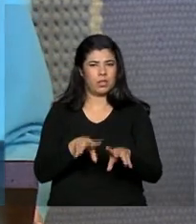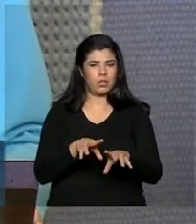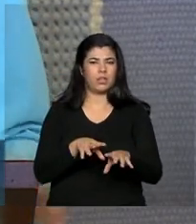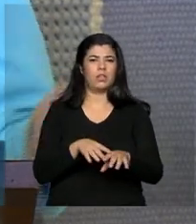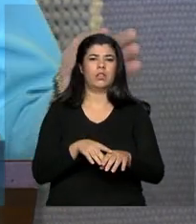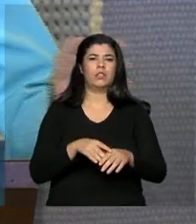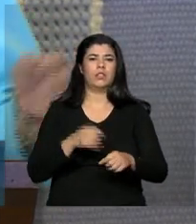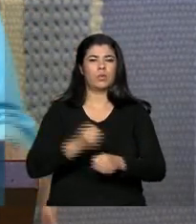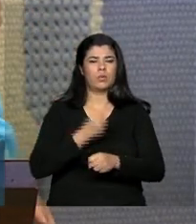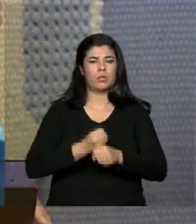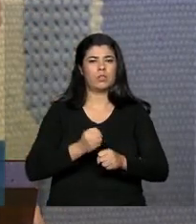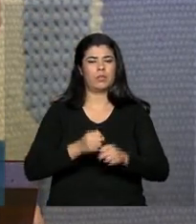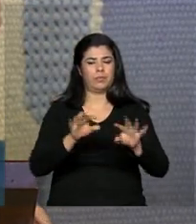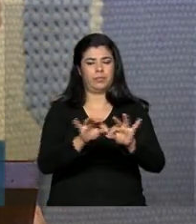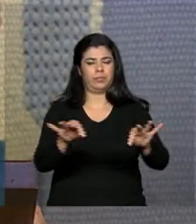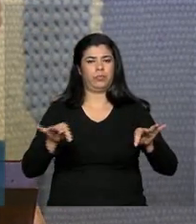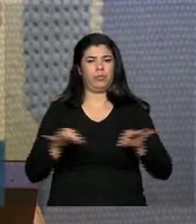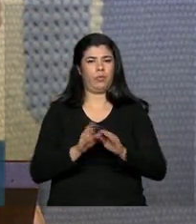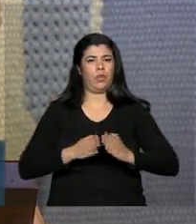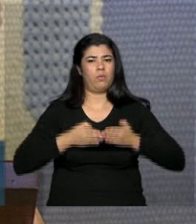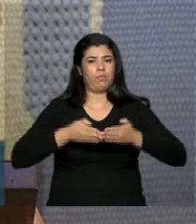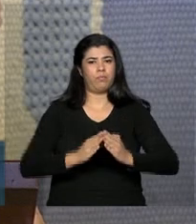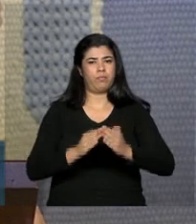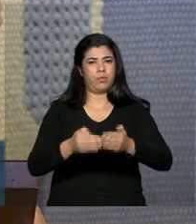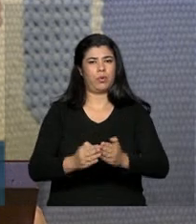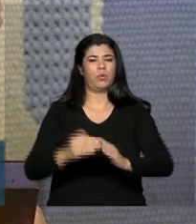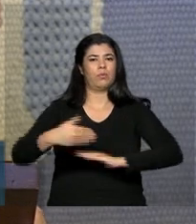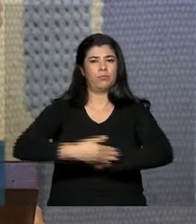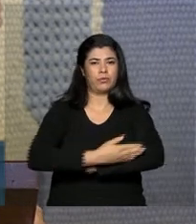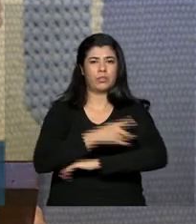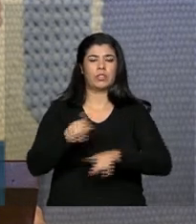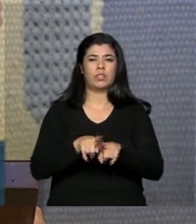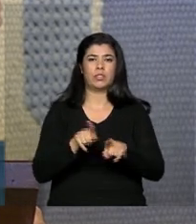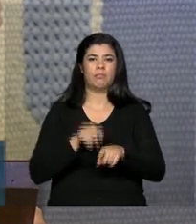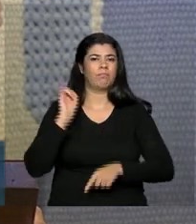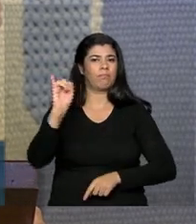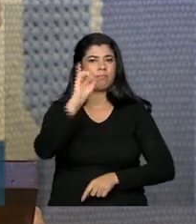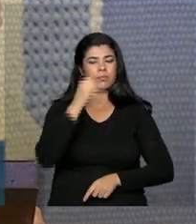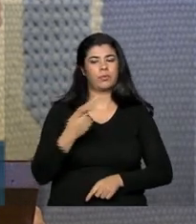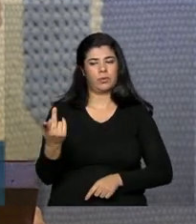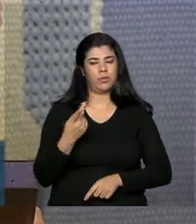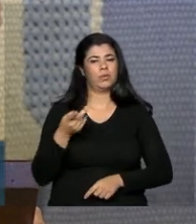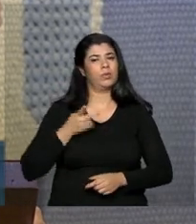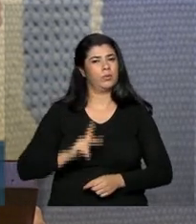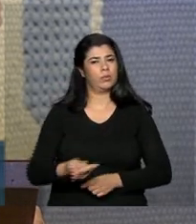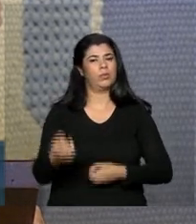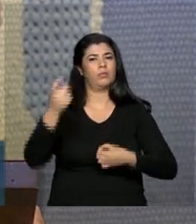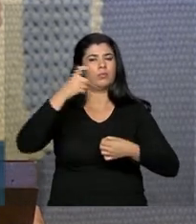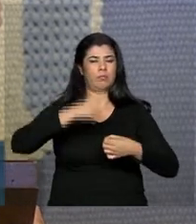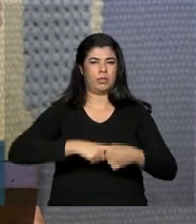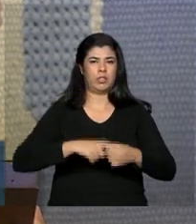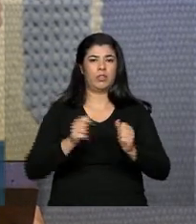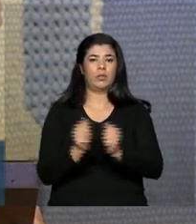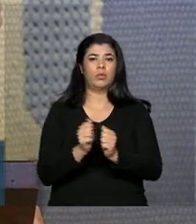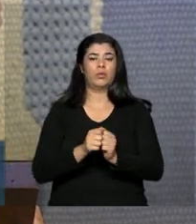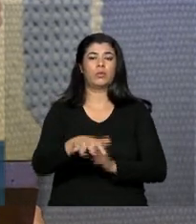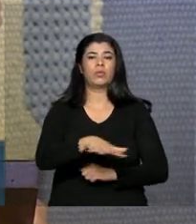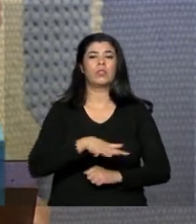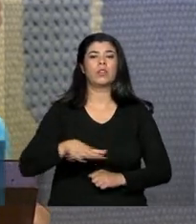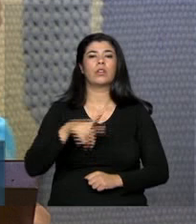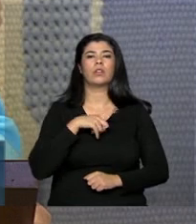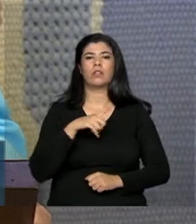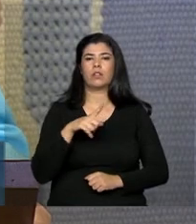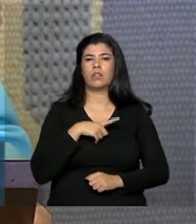saúde, de portos que nós assinamos hoje, é fundamental a nossa parceria na área cultural.